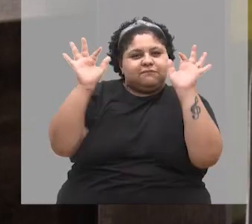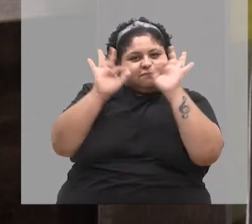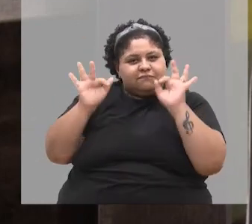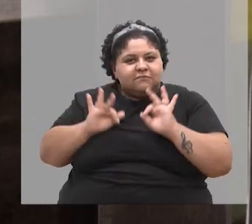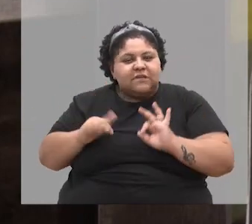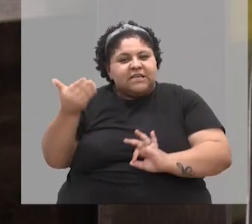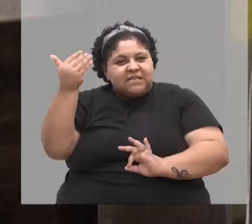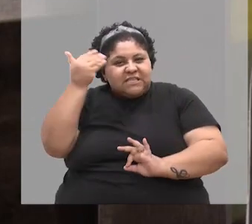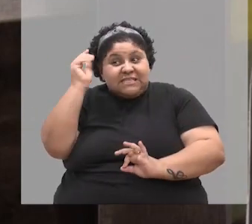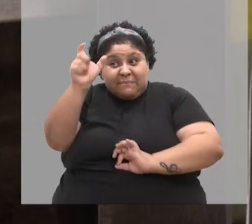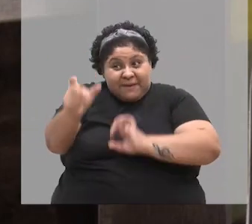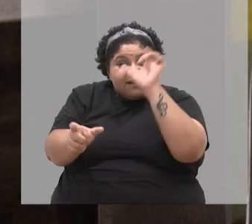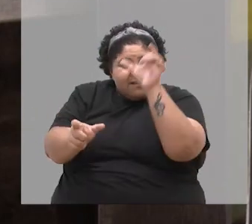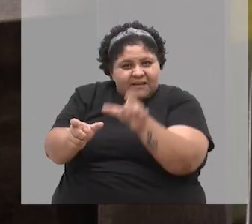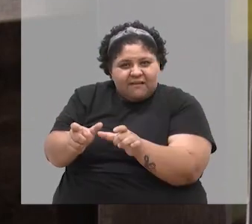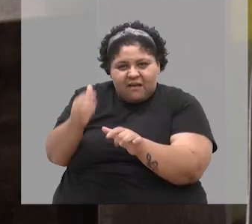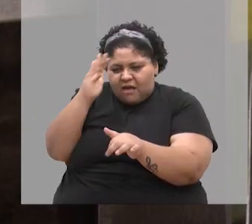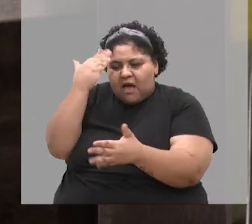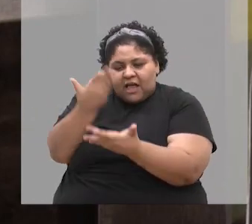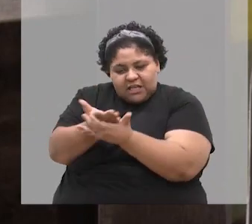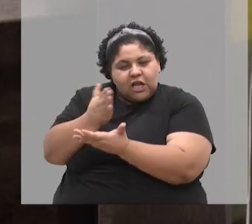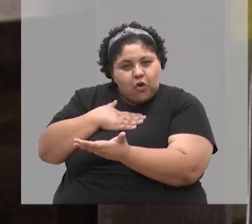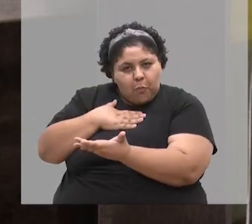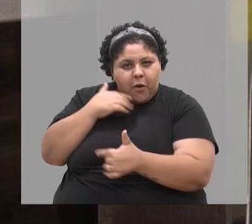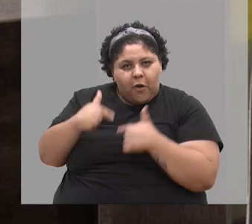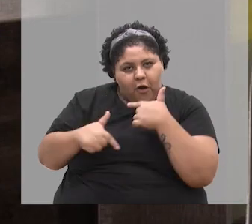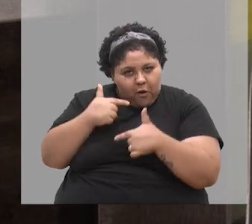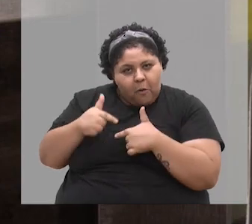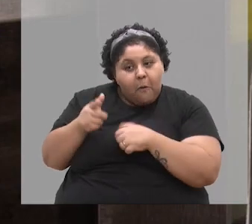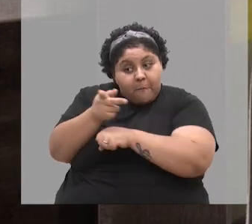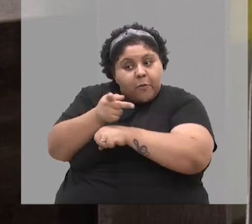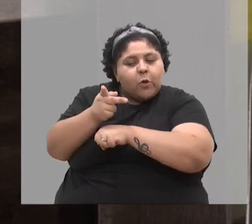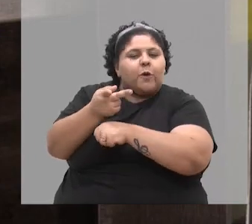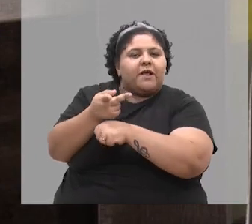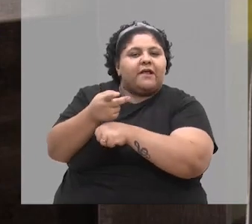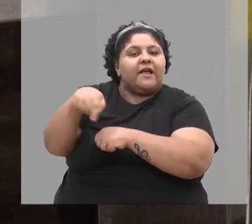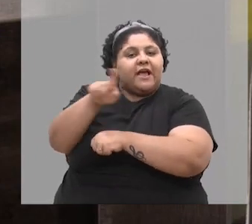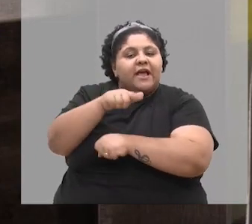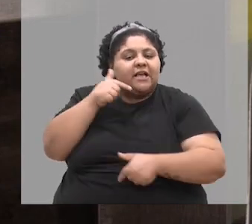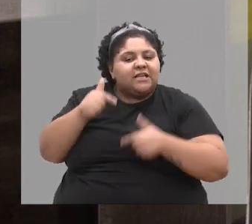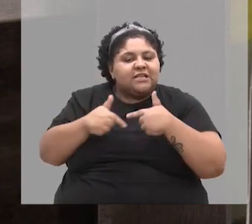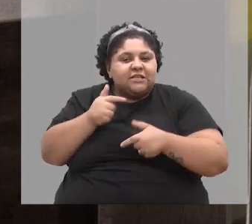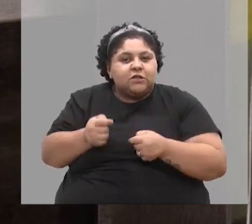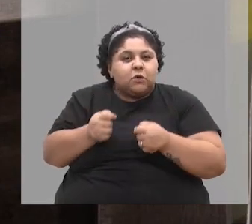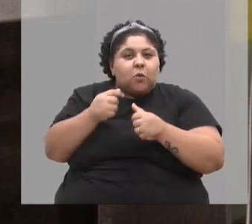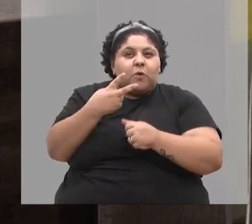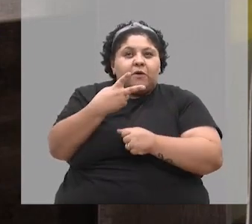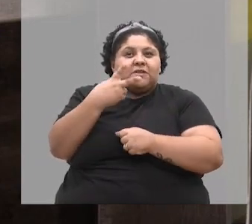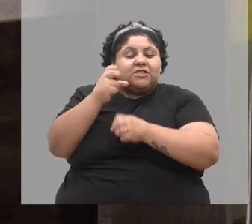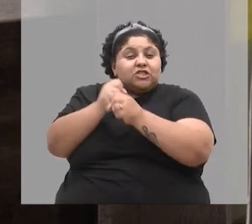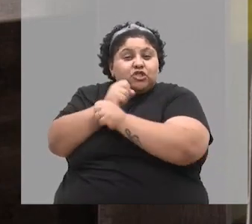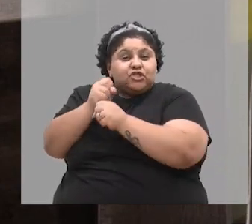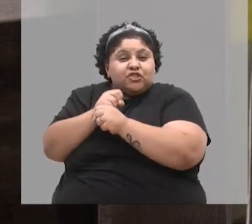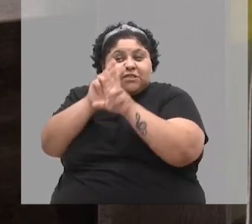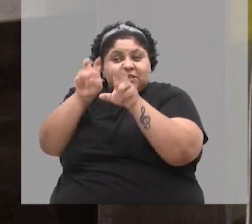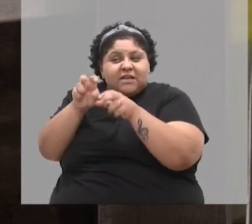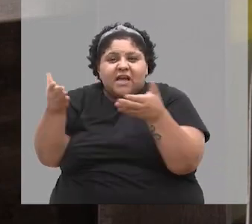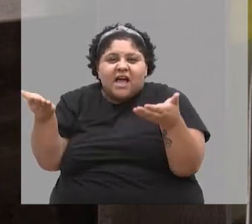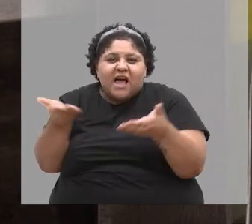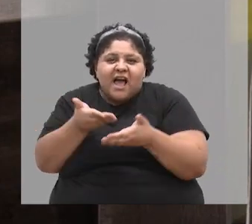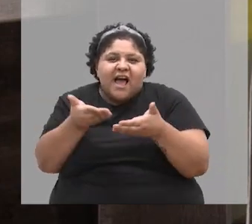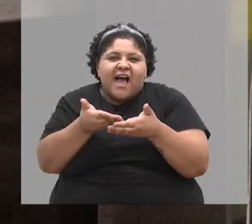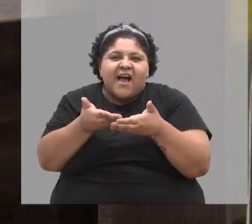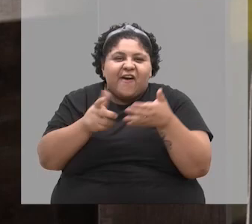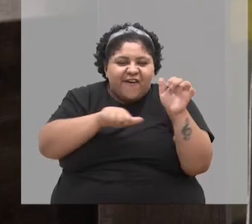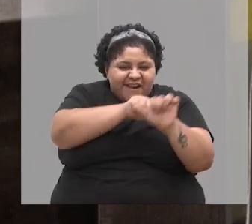eu me sinto extremamente feliz de saber que essas pessoas confiaram no meu trabalho, me procuraram. A gente trabalhou por quase 2 anos